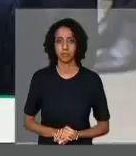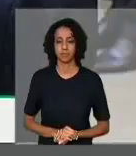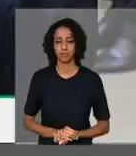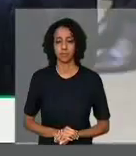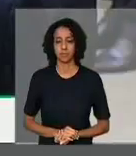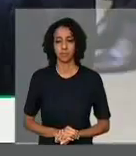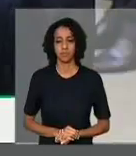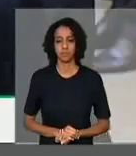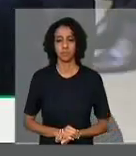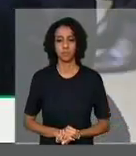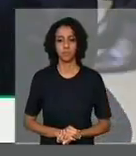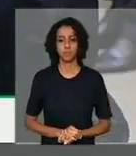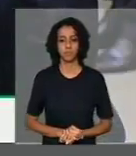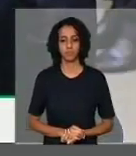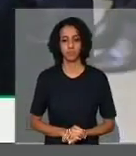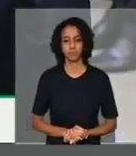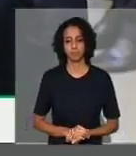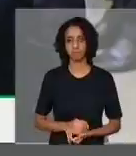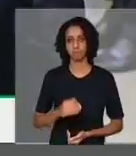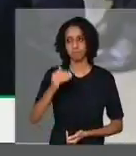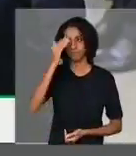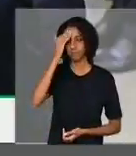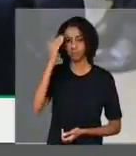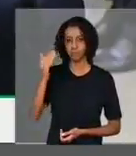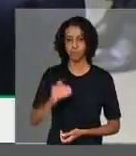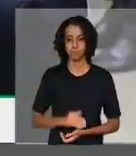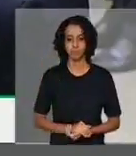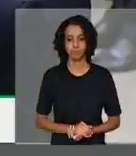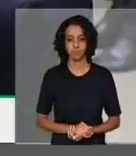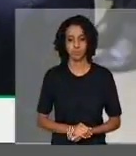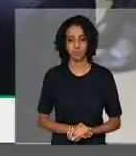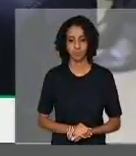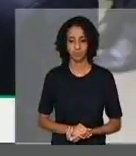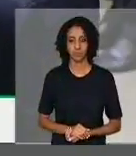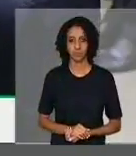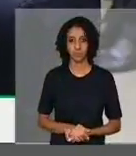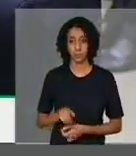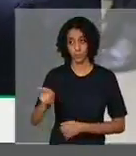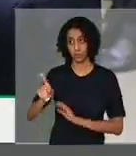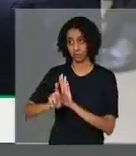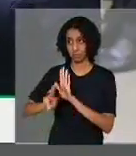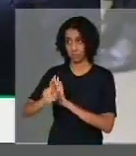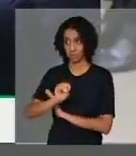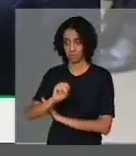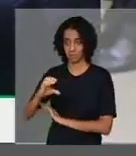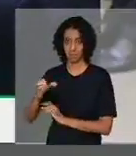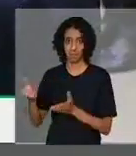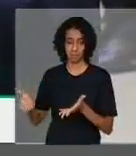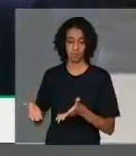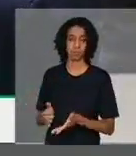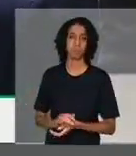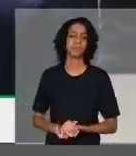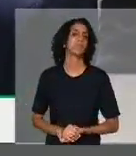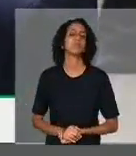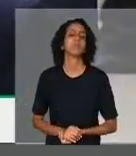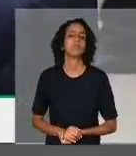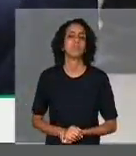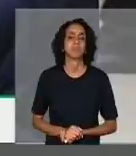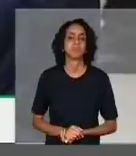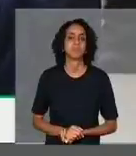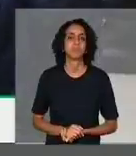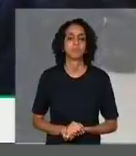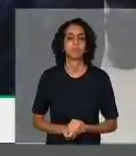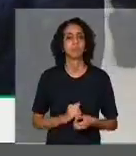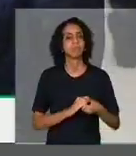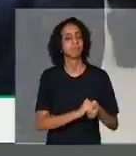obrigado senhor presidente deputado pedro sai catarinense que dirige a câmara nessa hora quero saudá lo